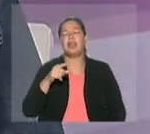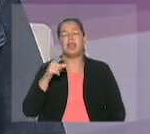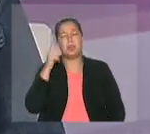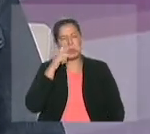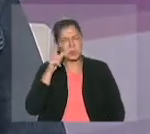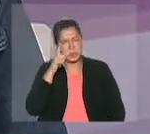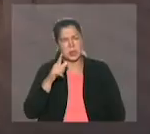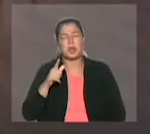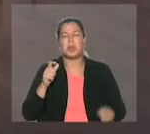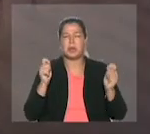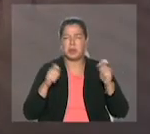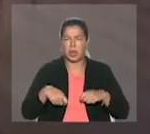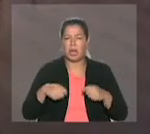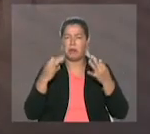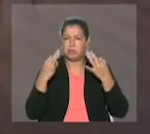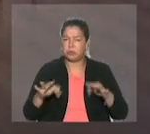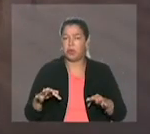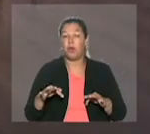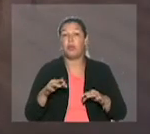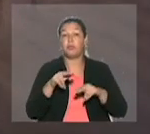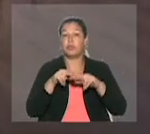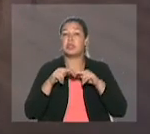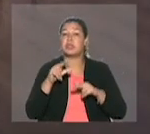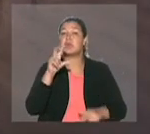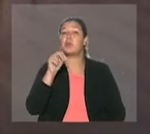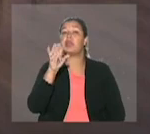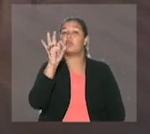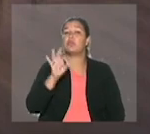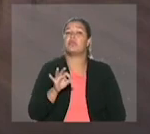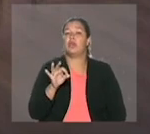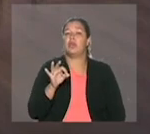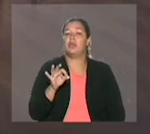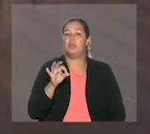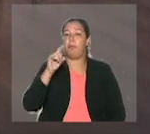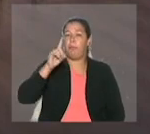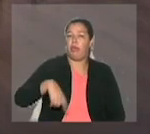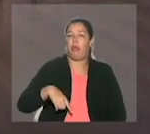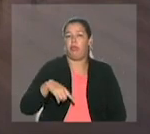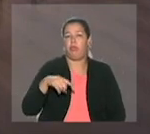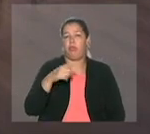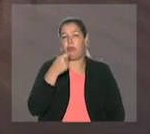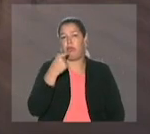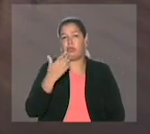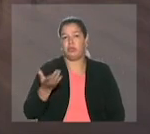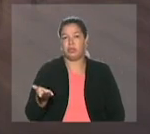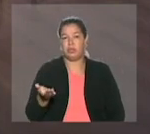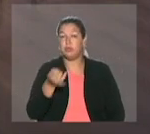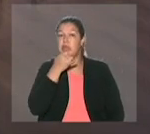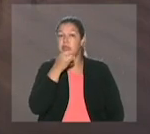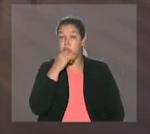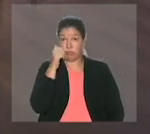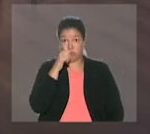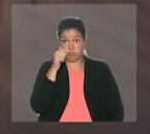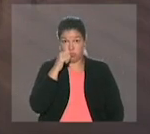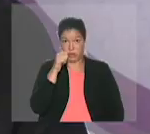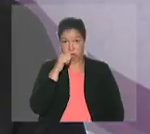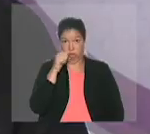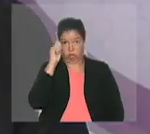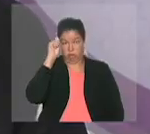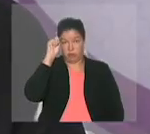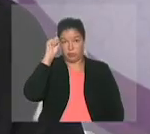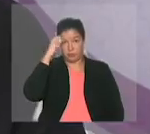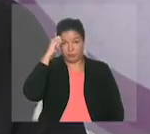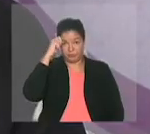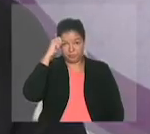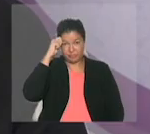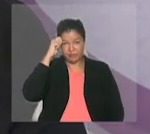Como se fosse mais mulheres forte, negras né? recebem, mulheres negras grávidas, na hora do parto, recebem menos anestesia